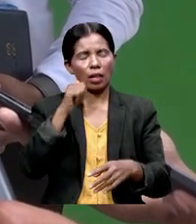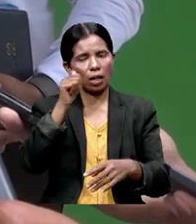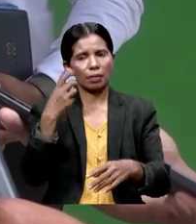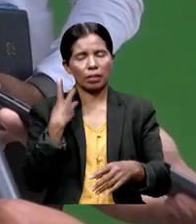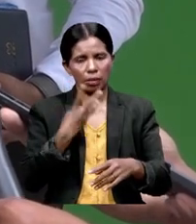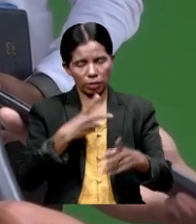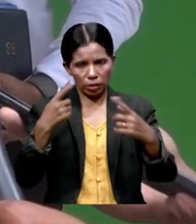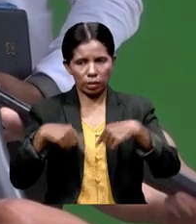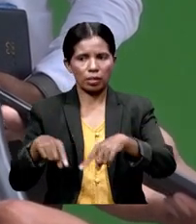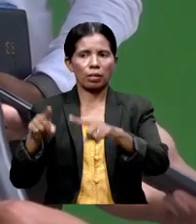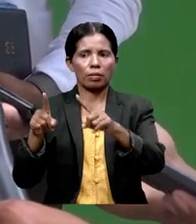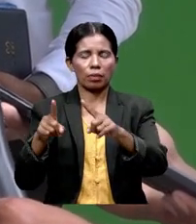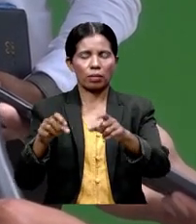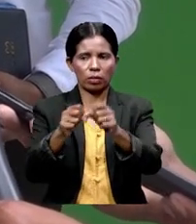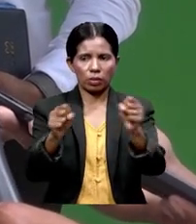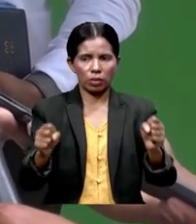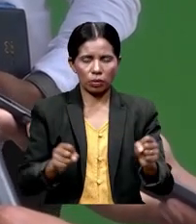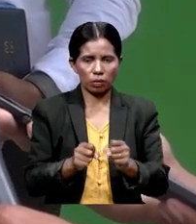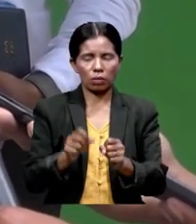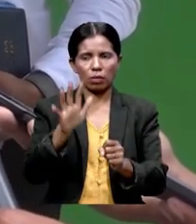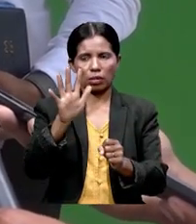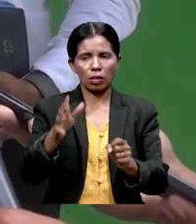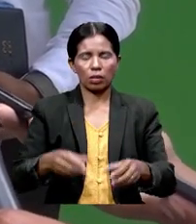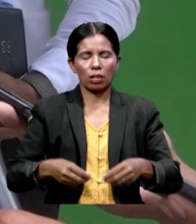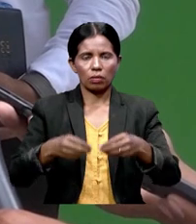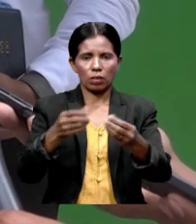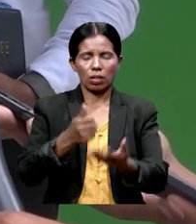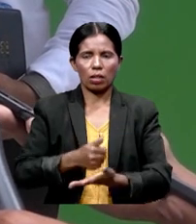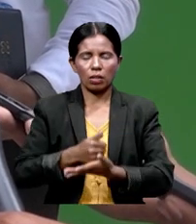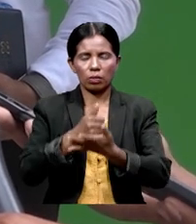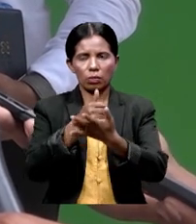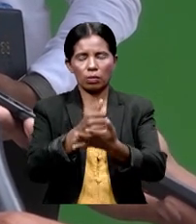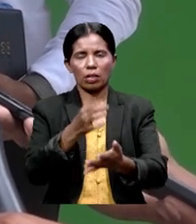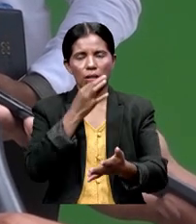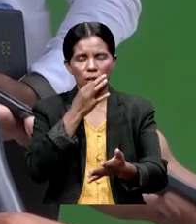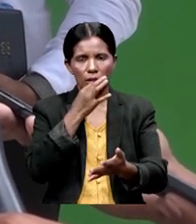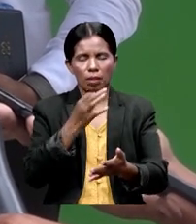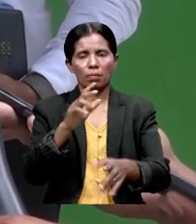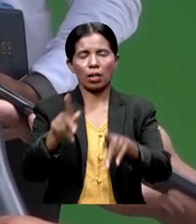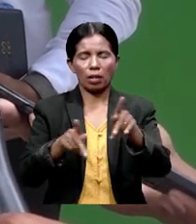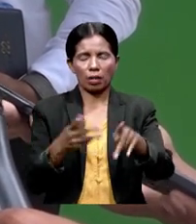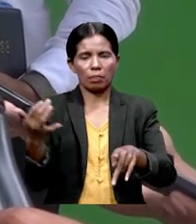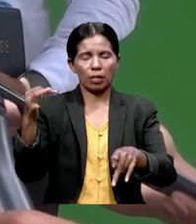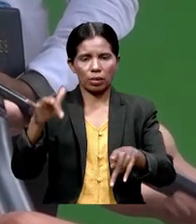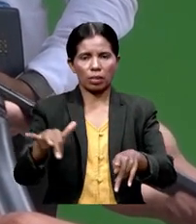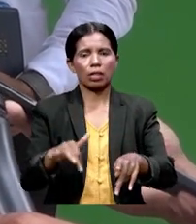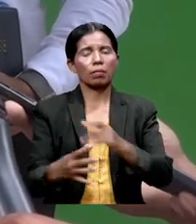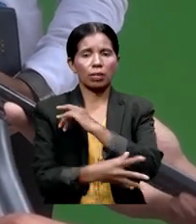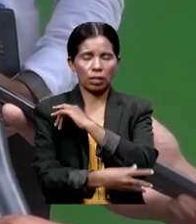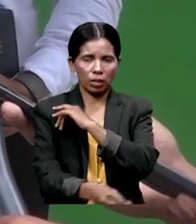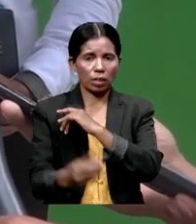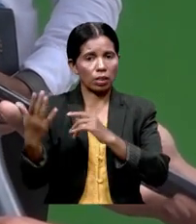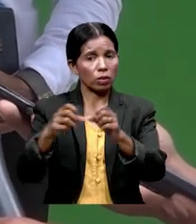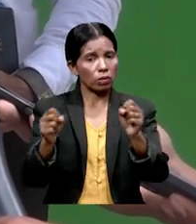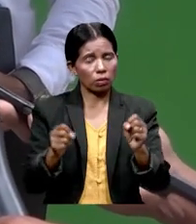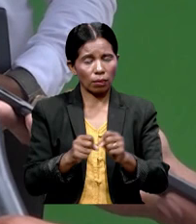baiha suku Lima, ato fo apoio necessidade básica baiha comunidade sere suku Serne, e depois